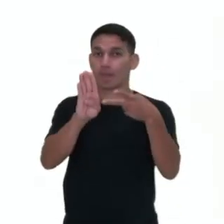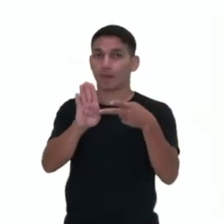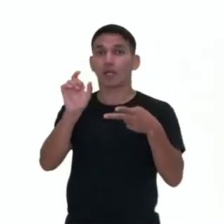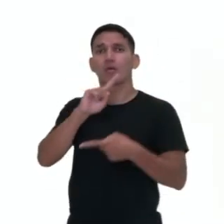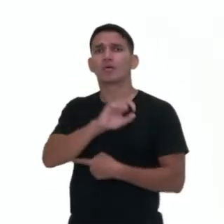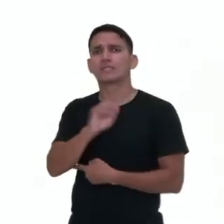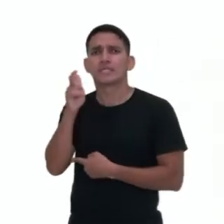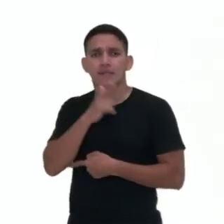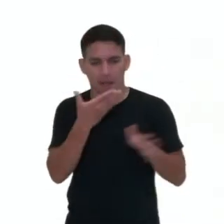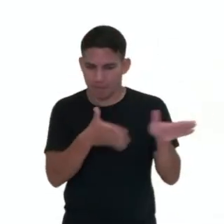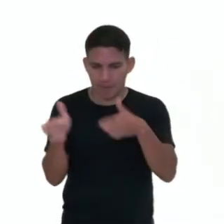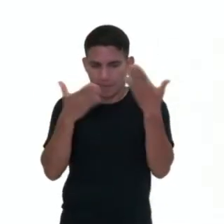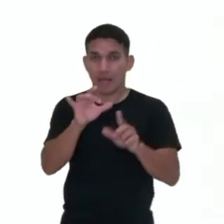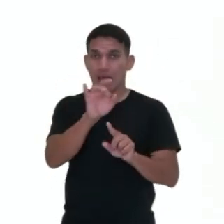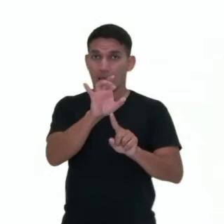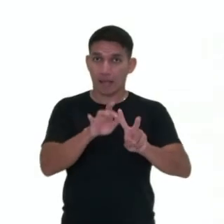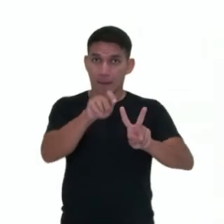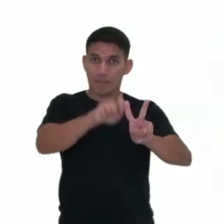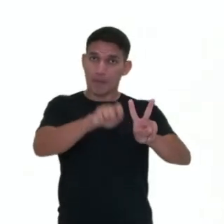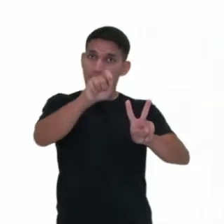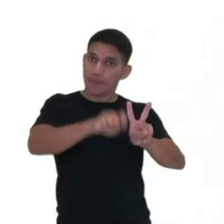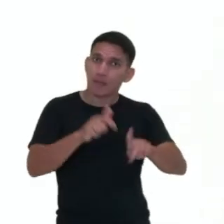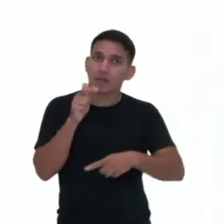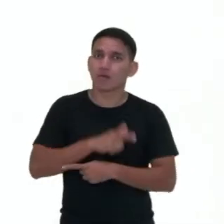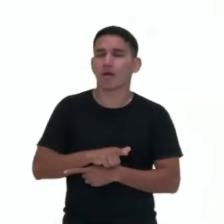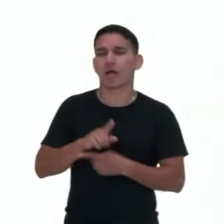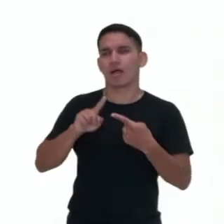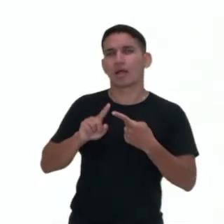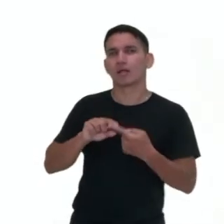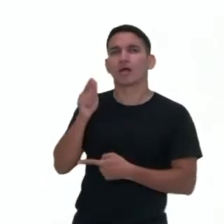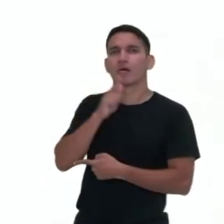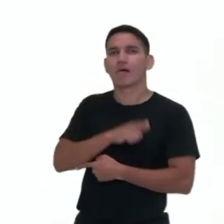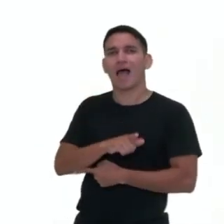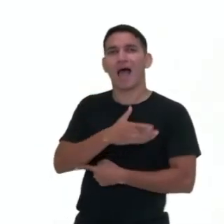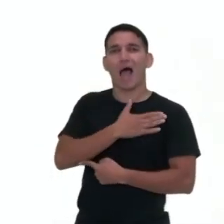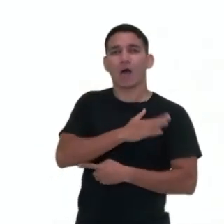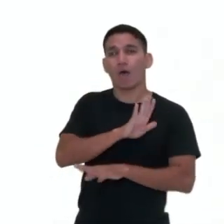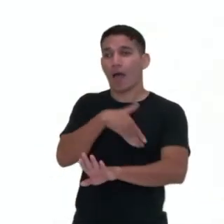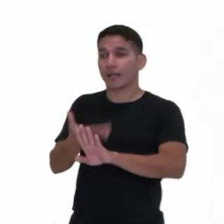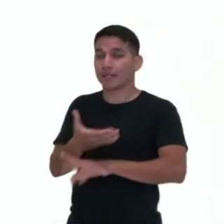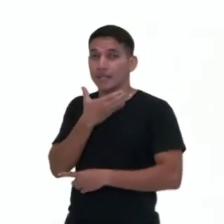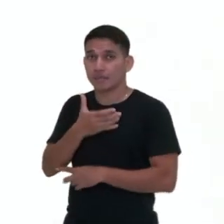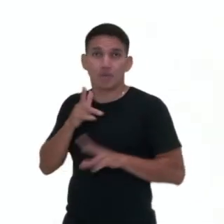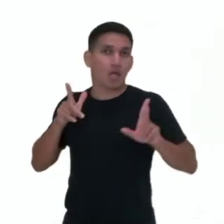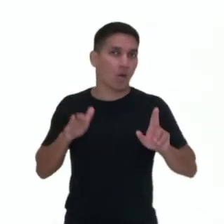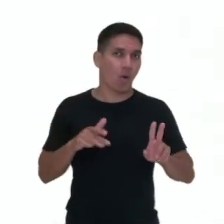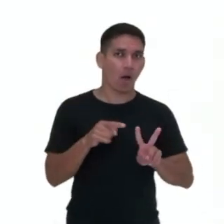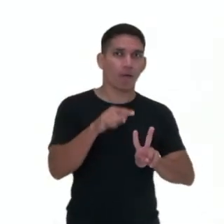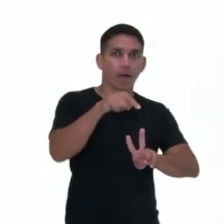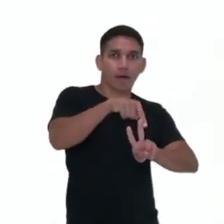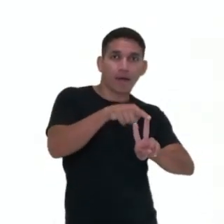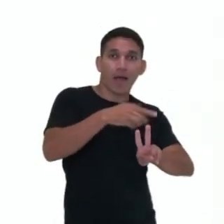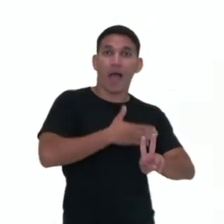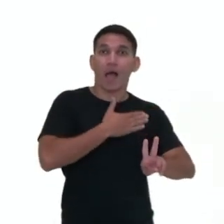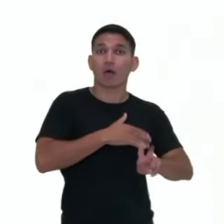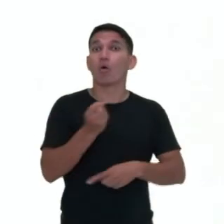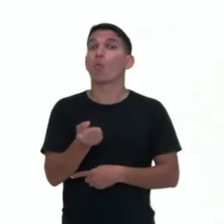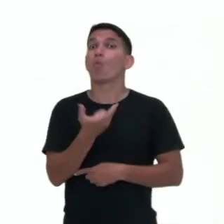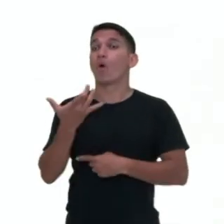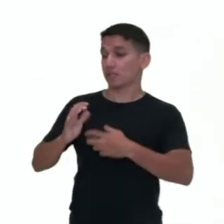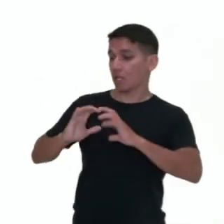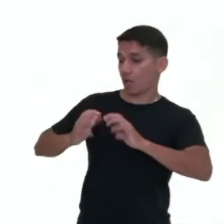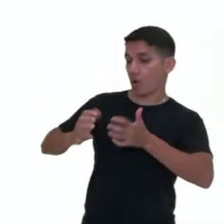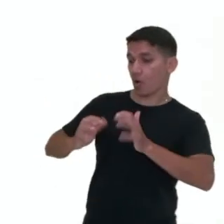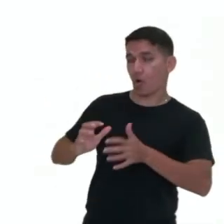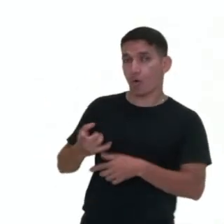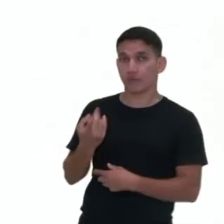produção de cada mês, de agosto a dezembro, for igual a de agosto, quantas rodas a montadora